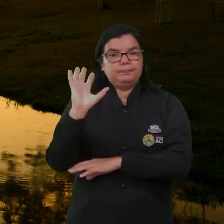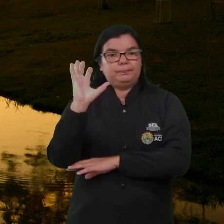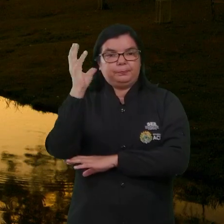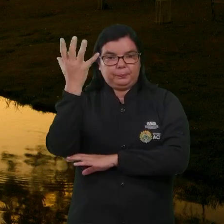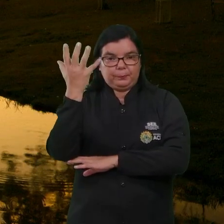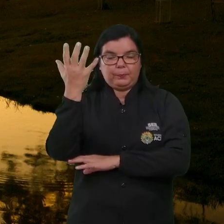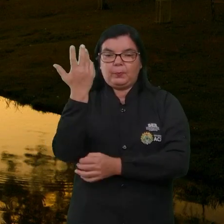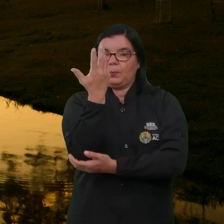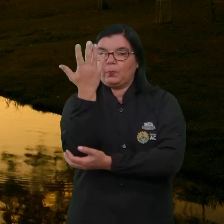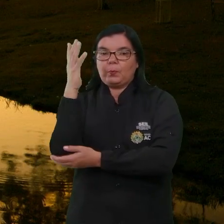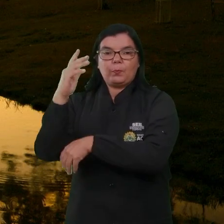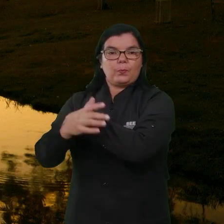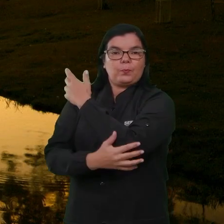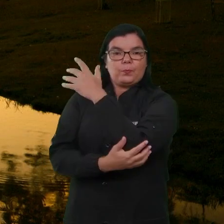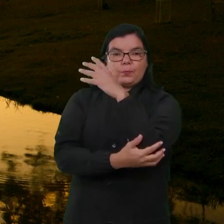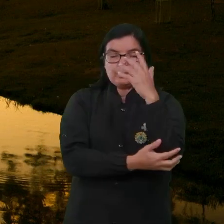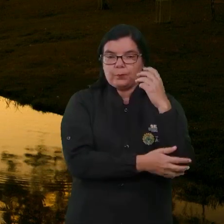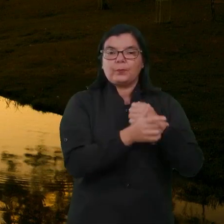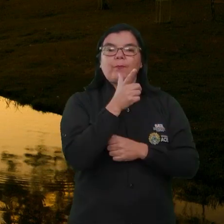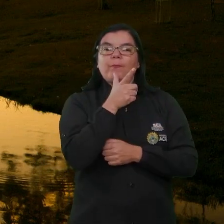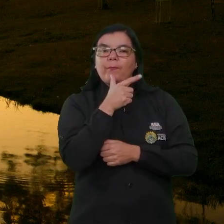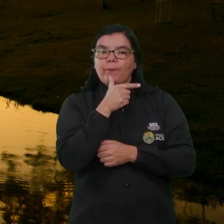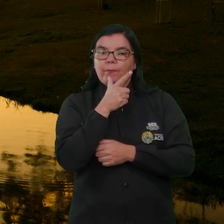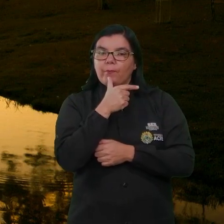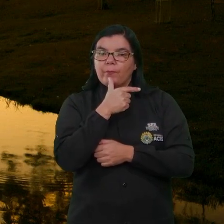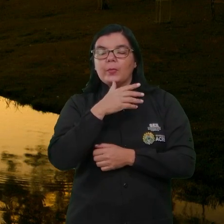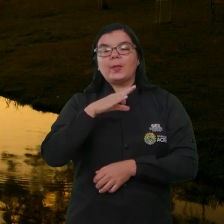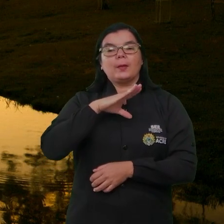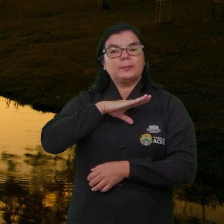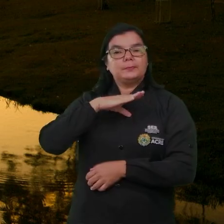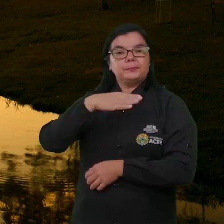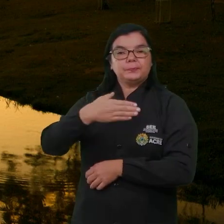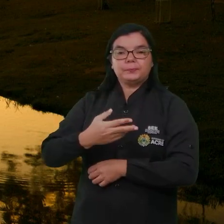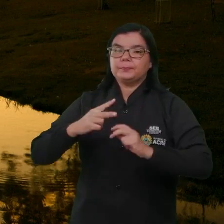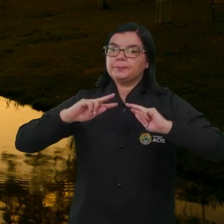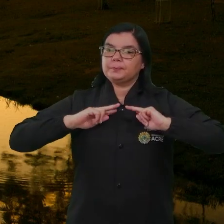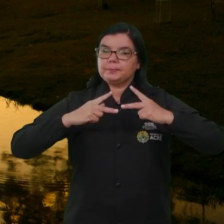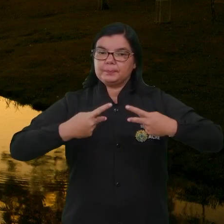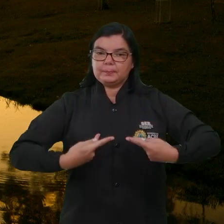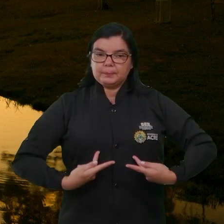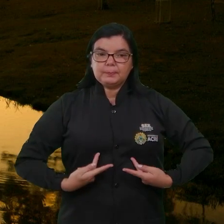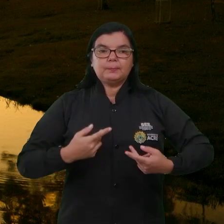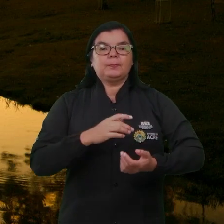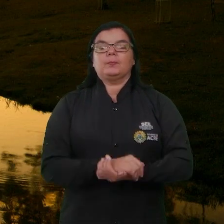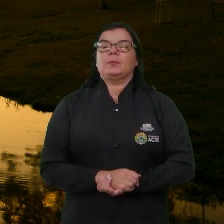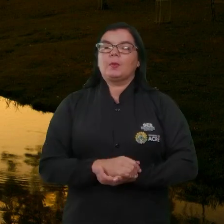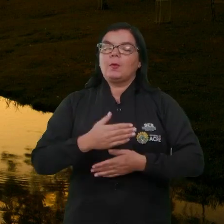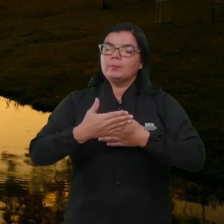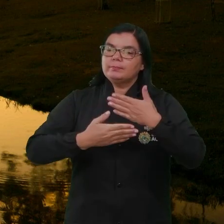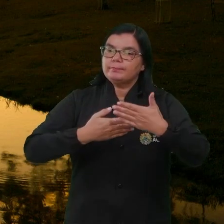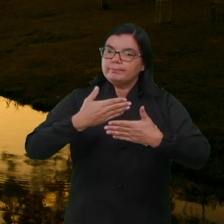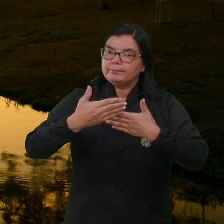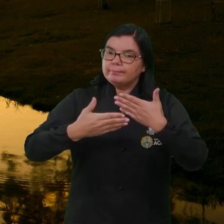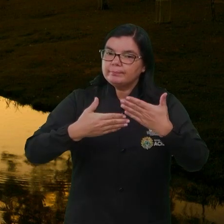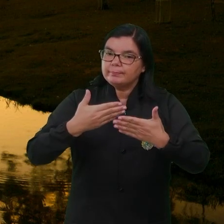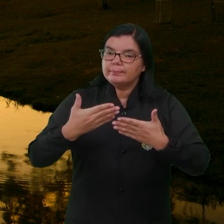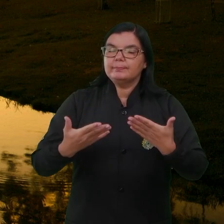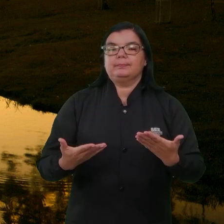clima, vegetação, hidrografia e até mesmo as ações humanas que vão acabar